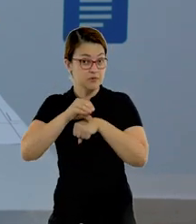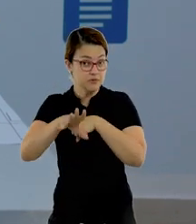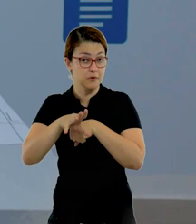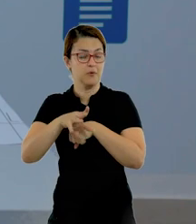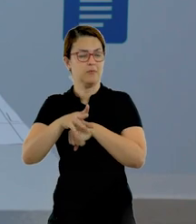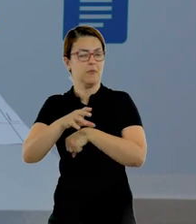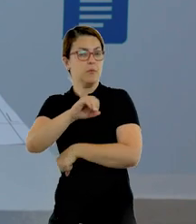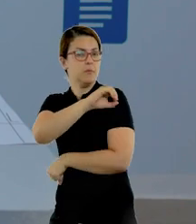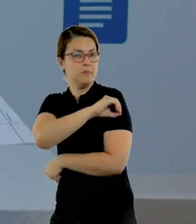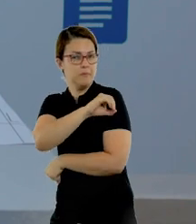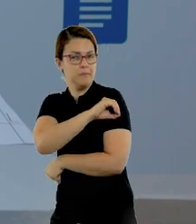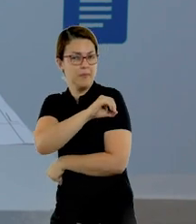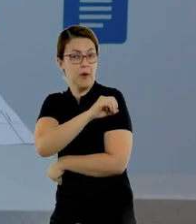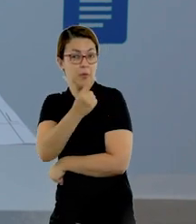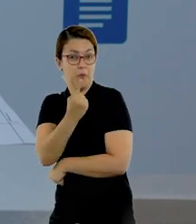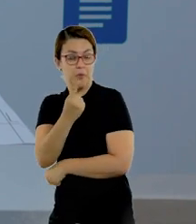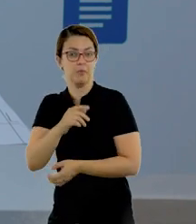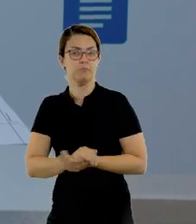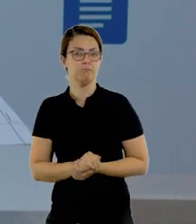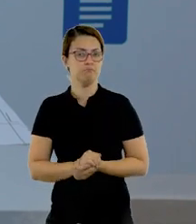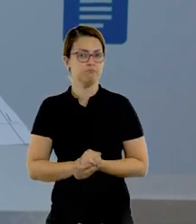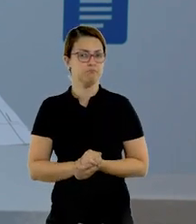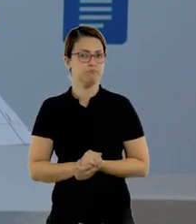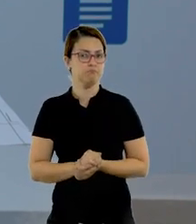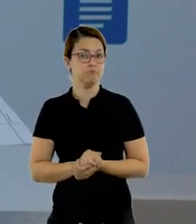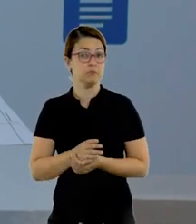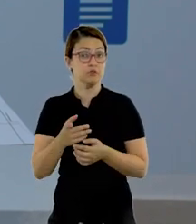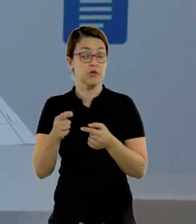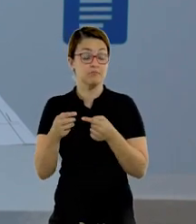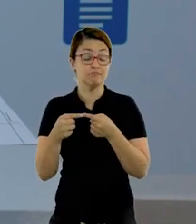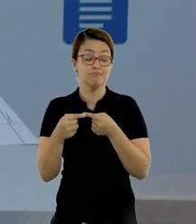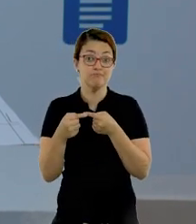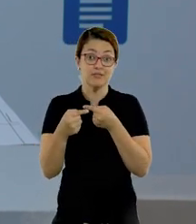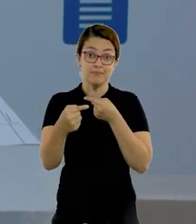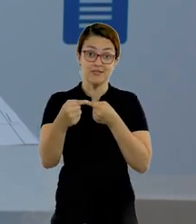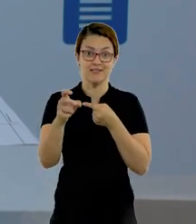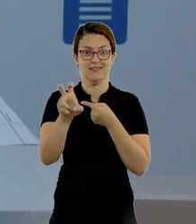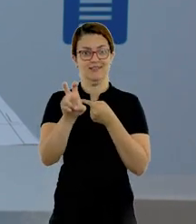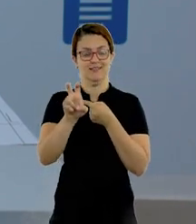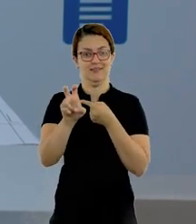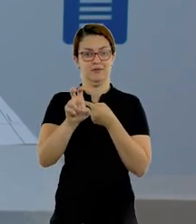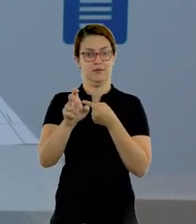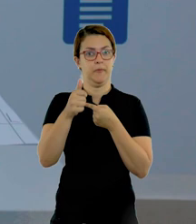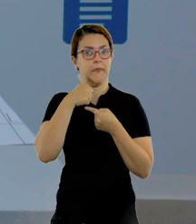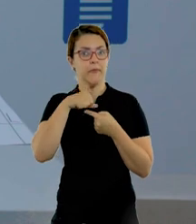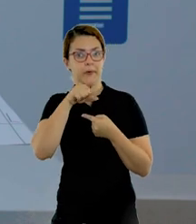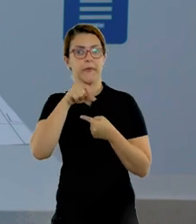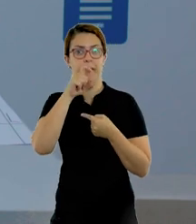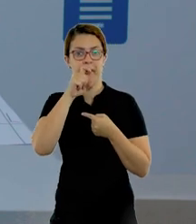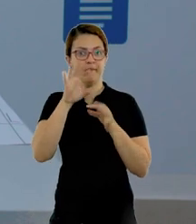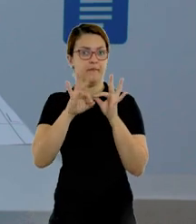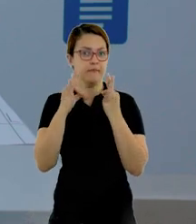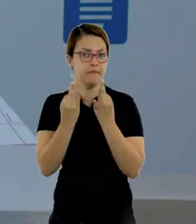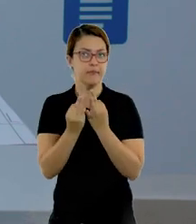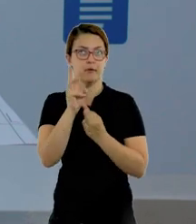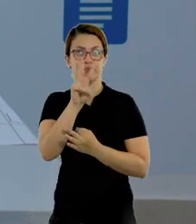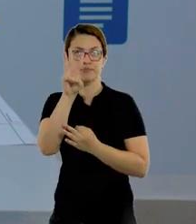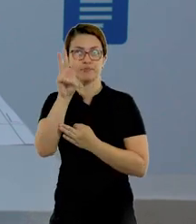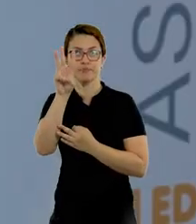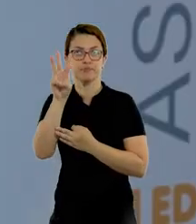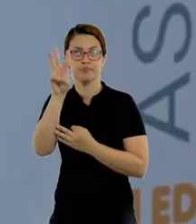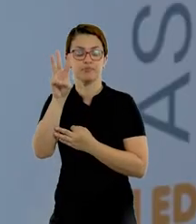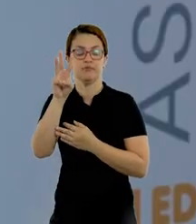pré-1. Para ter acesso à rotina da quinta semana, os pais devem acessar o site da prefeitura no link lição de